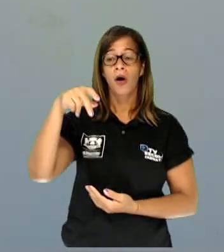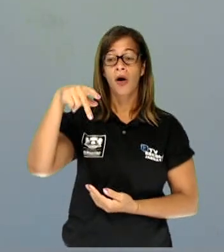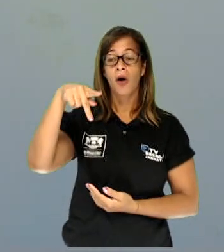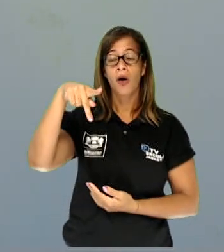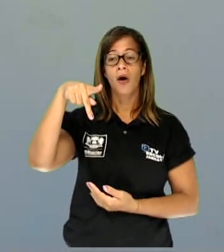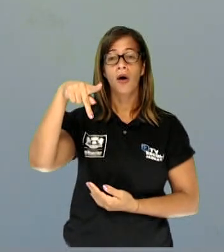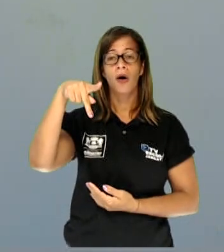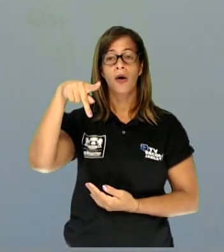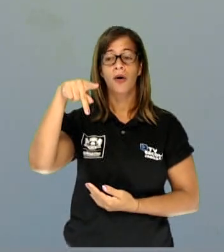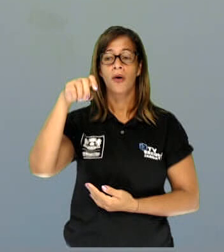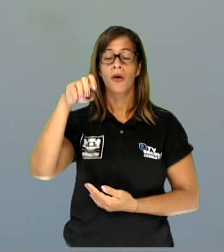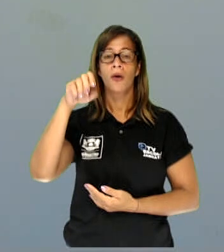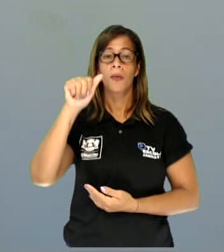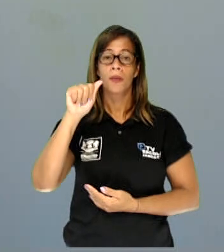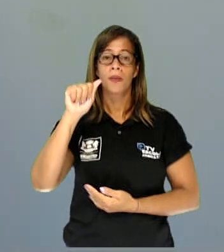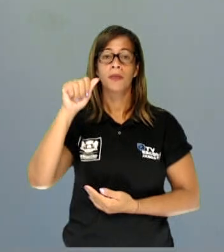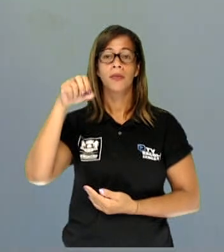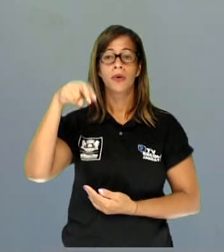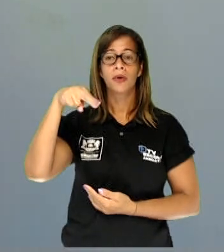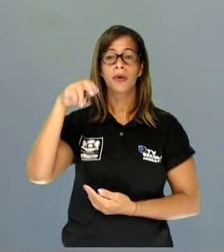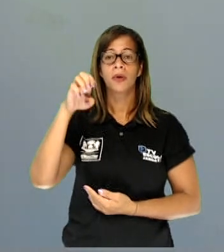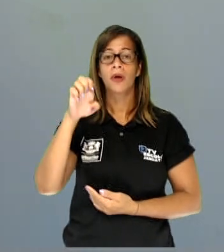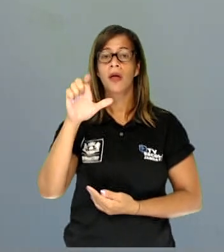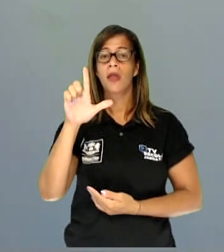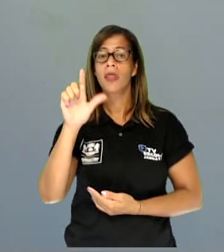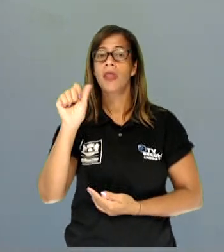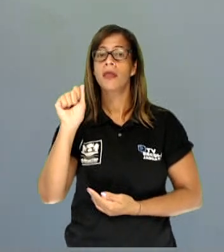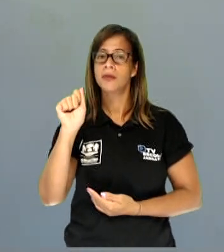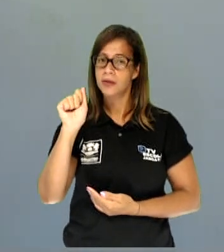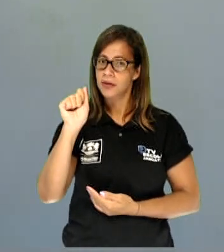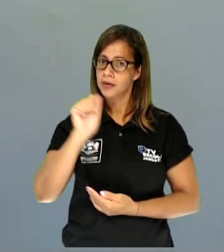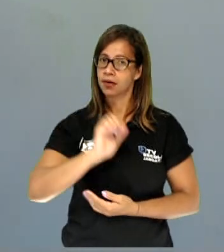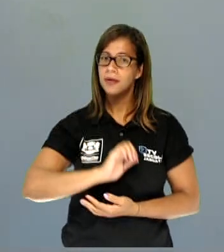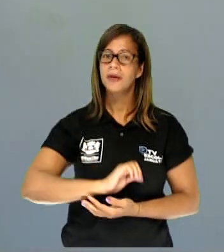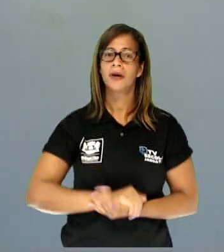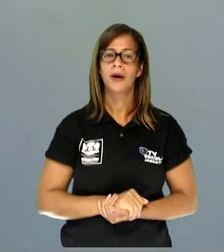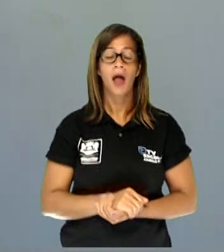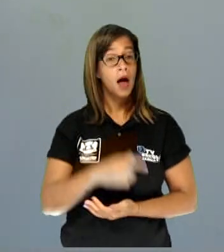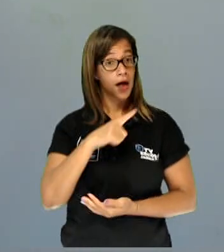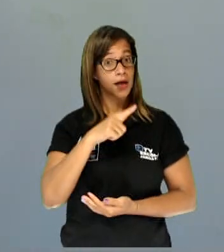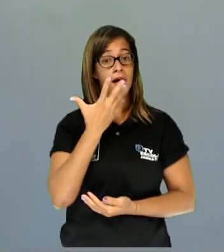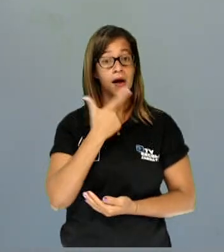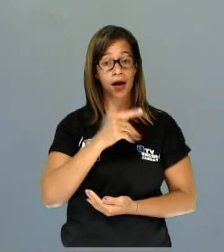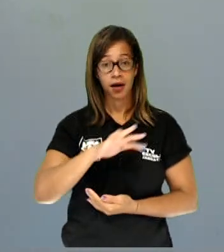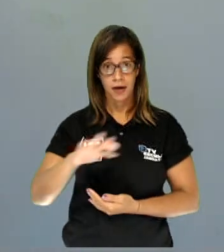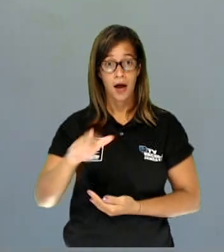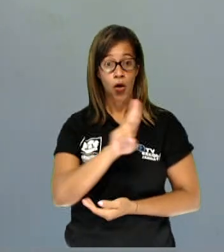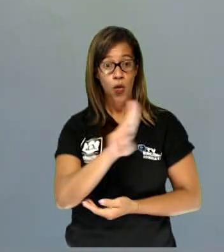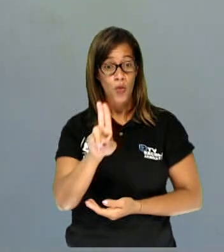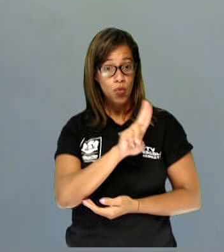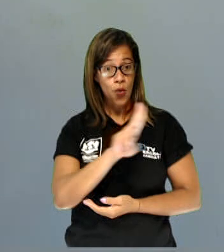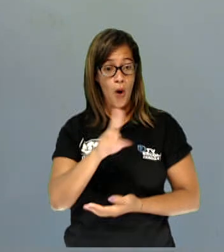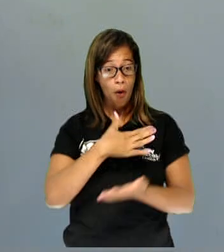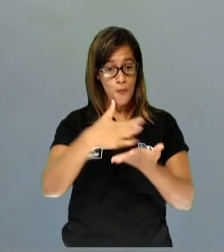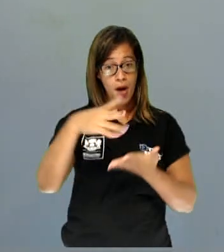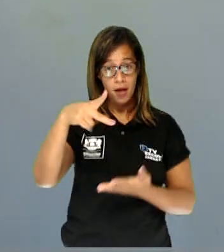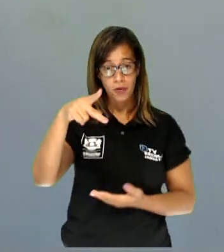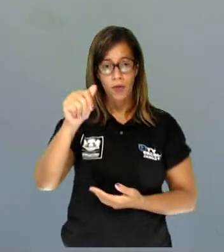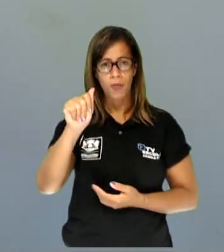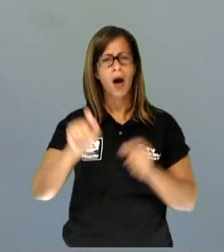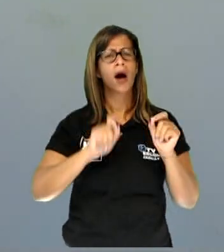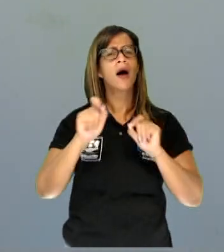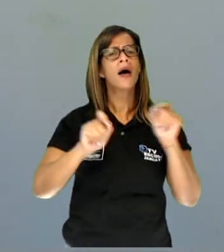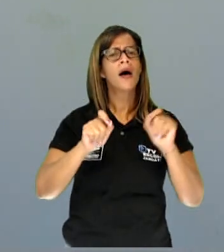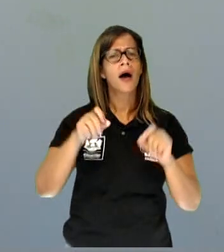P-A-N-E-L-A. Panela. Também tem uma amiguinha na sala que começa com pá, a Pamela. Muito